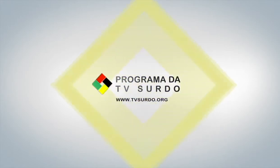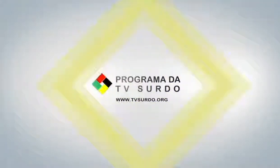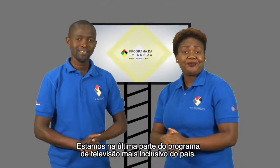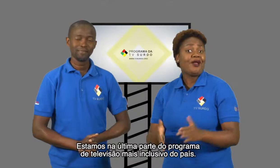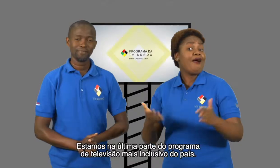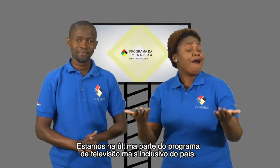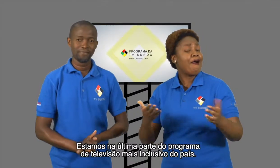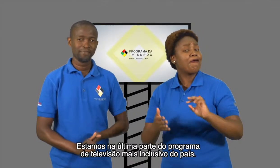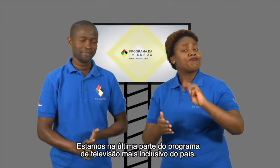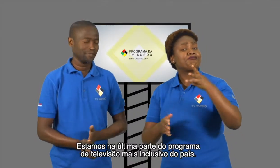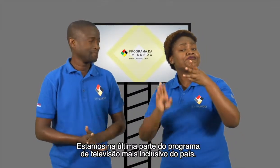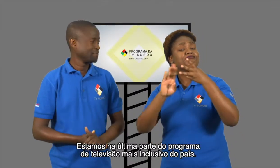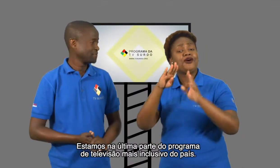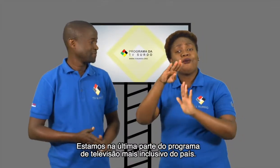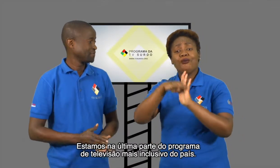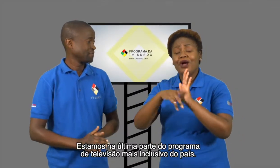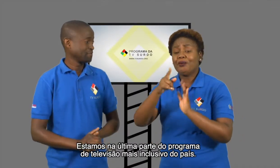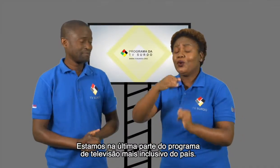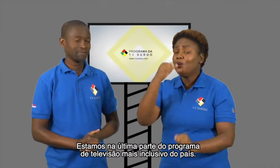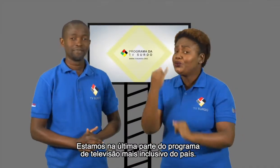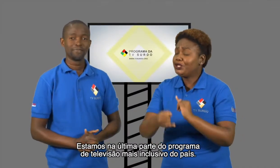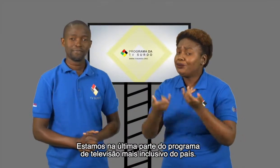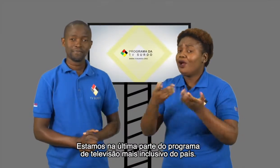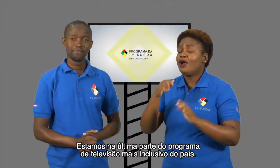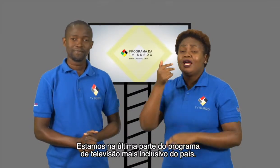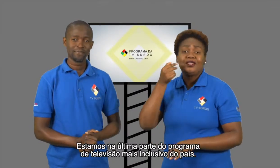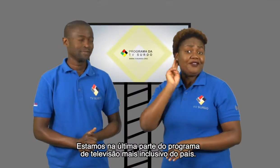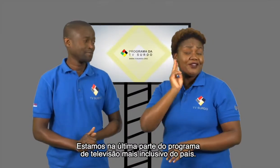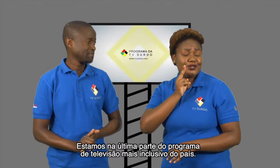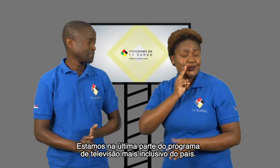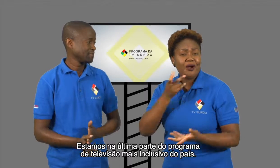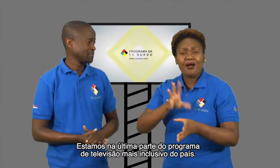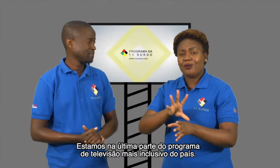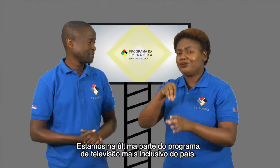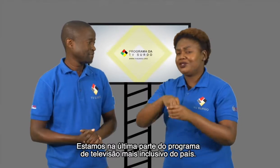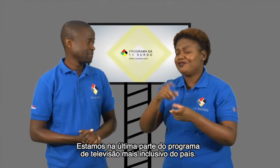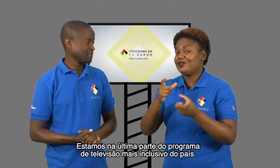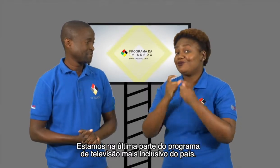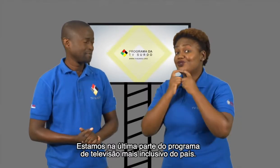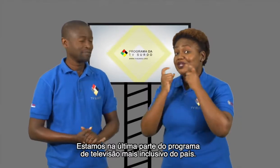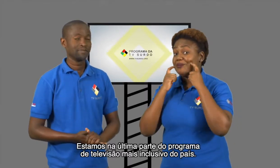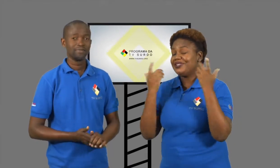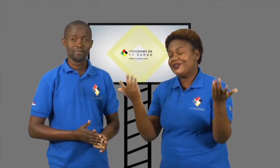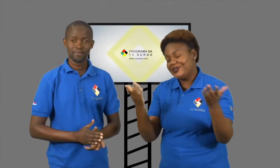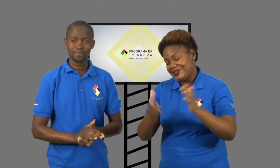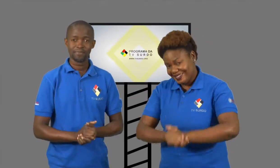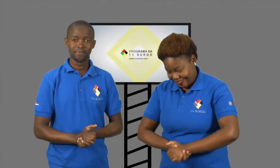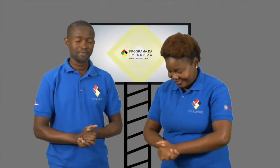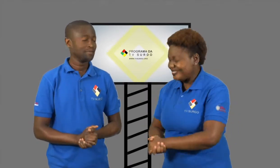Estamos na última parte do programa de televisão mais inclusivo do país.